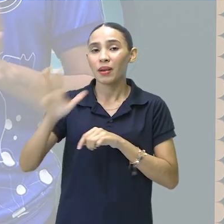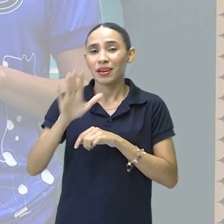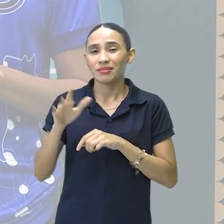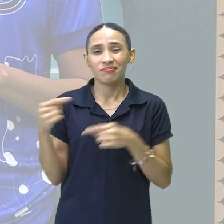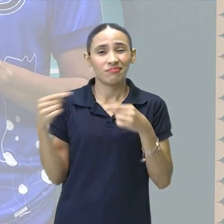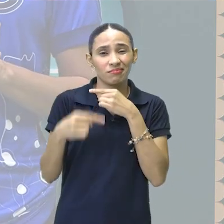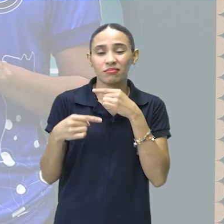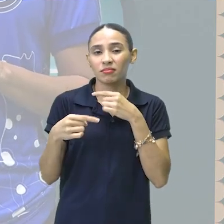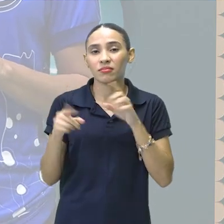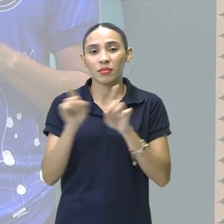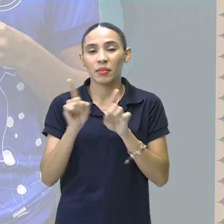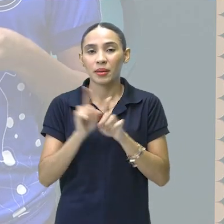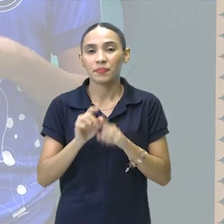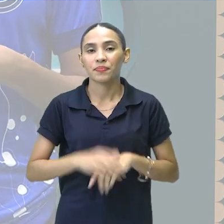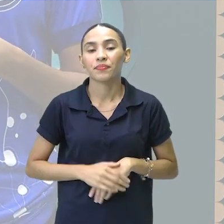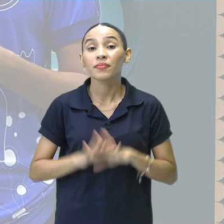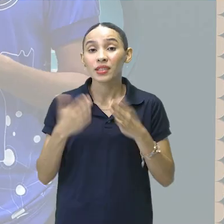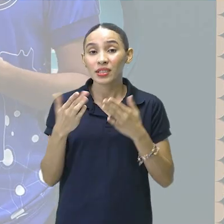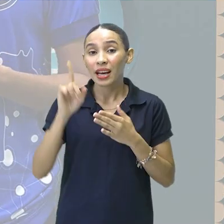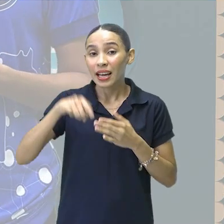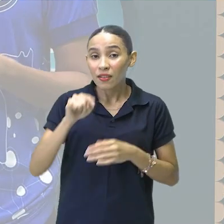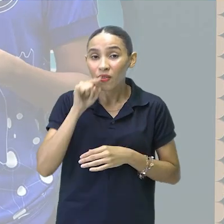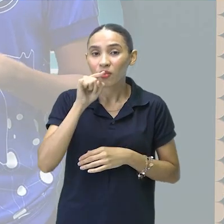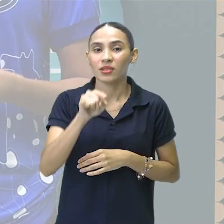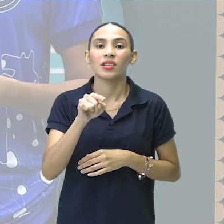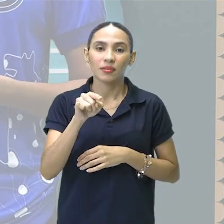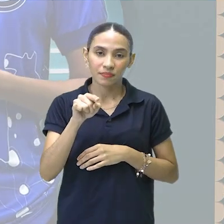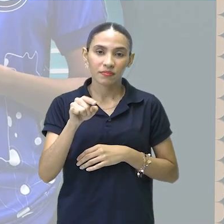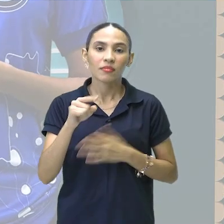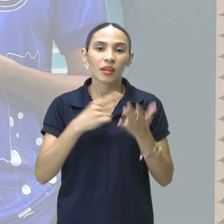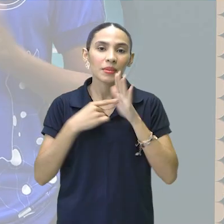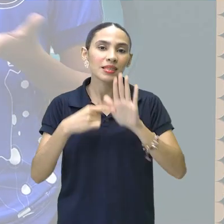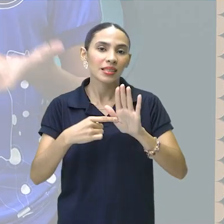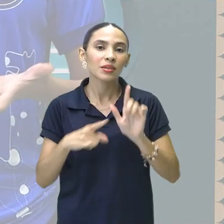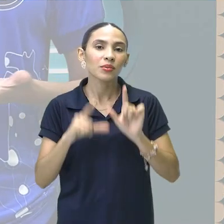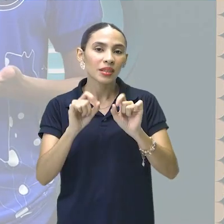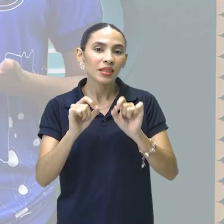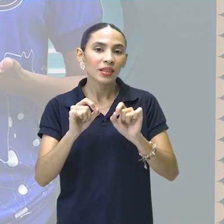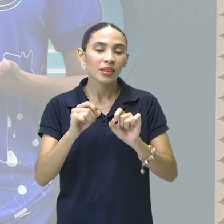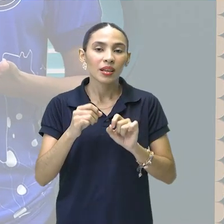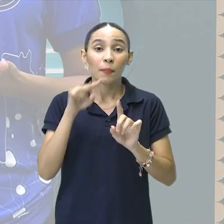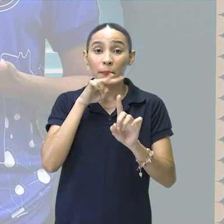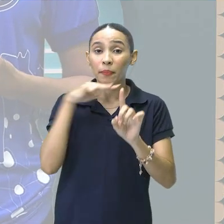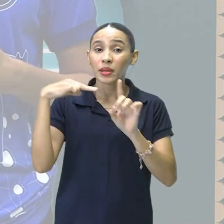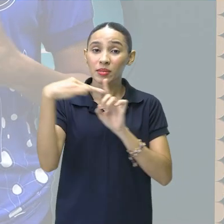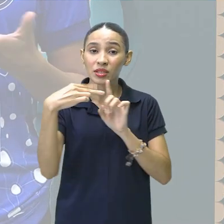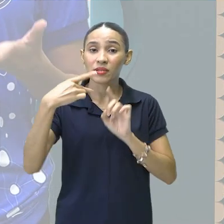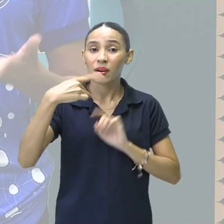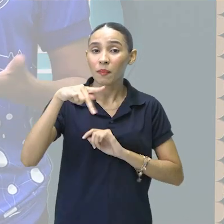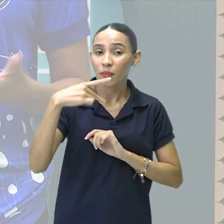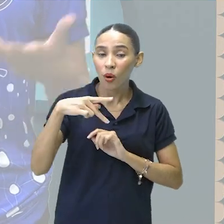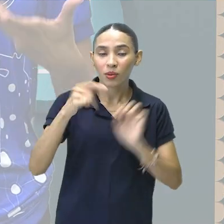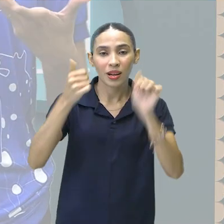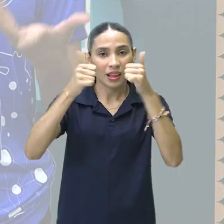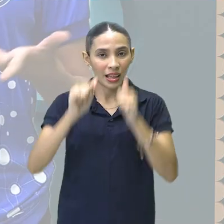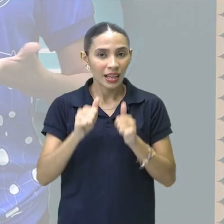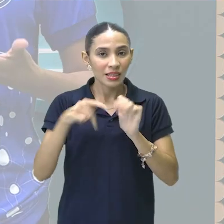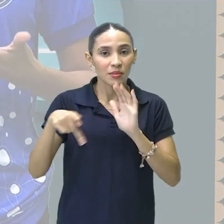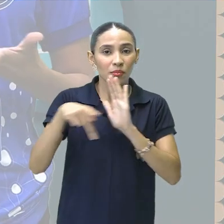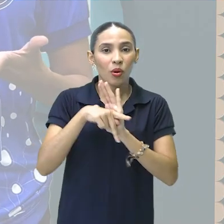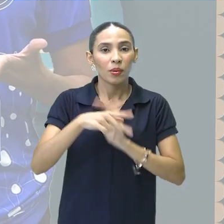não combinou. Isso já é você trazendo o seu olhar. É uma análise,